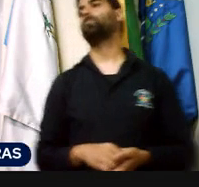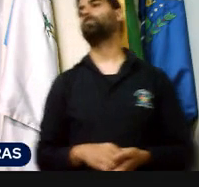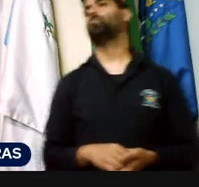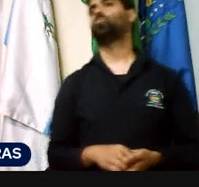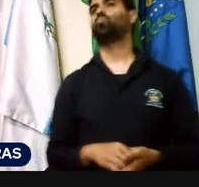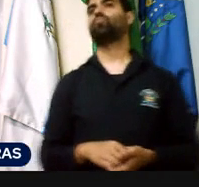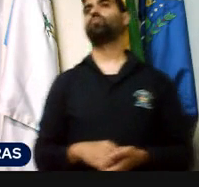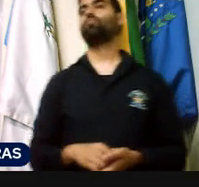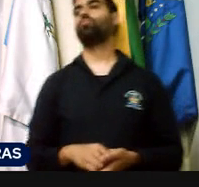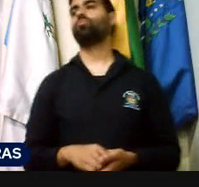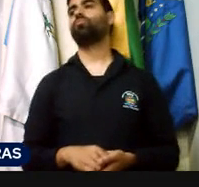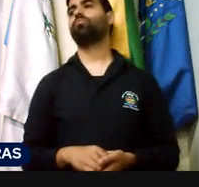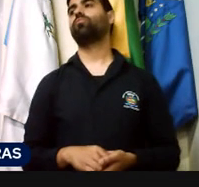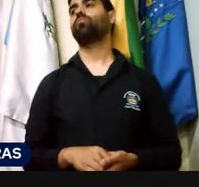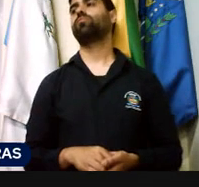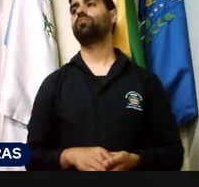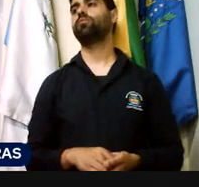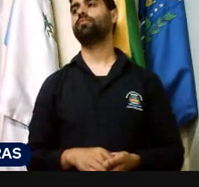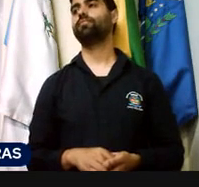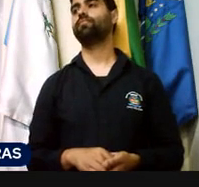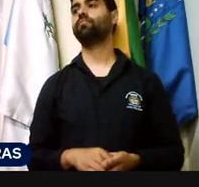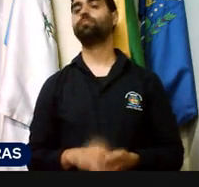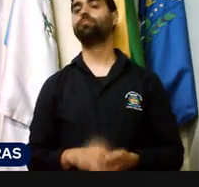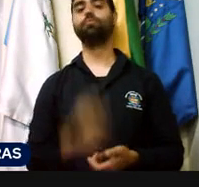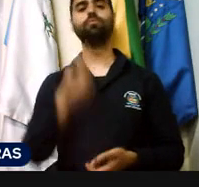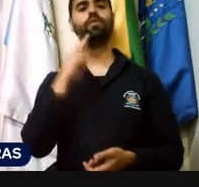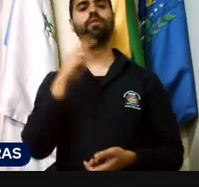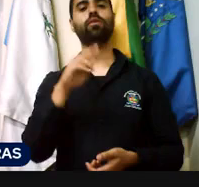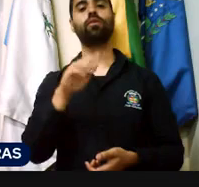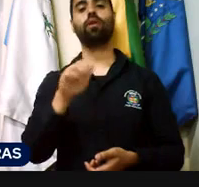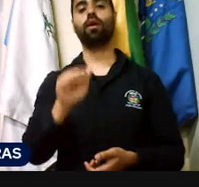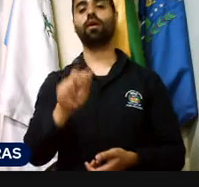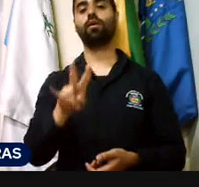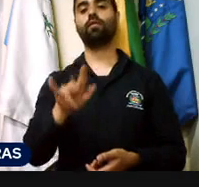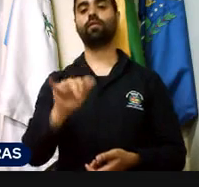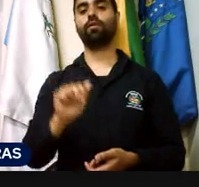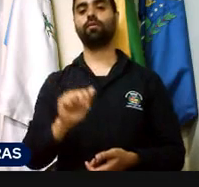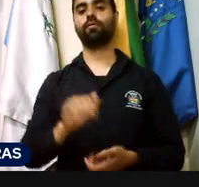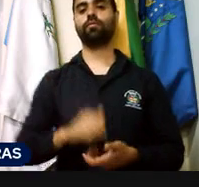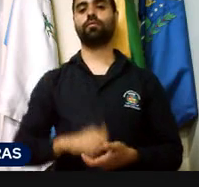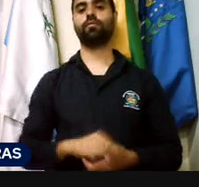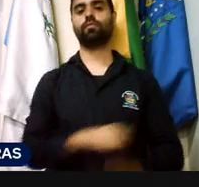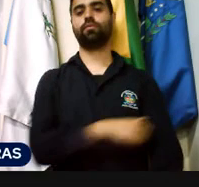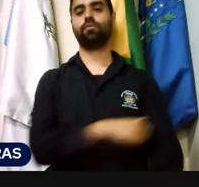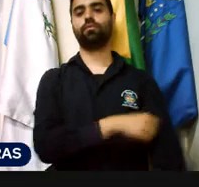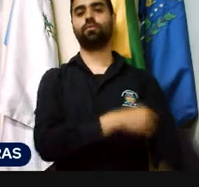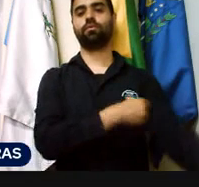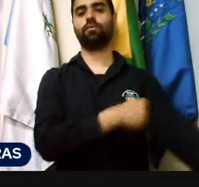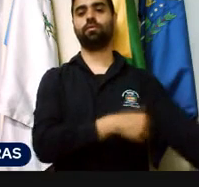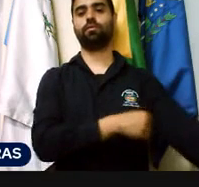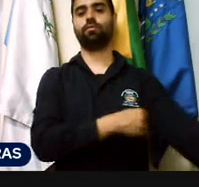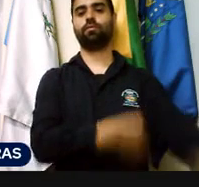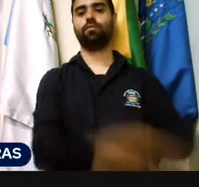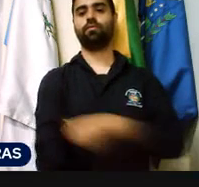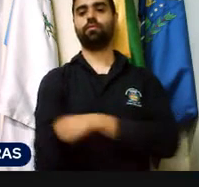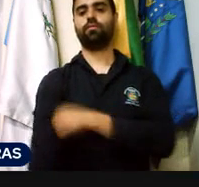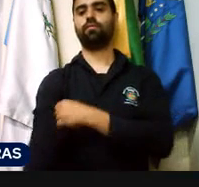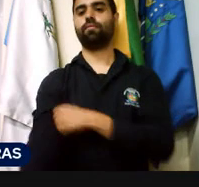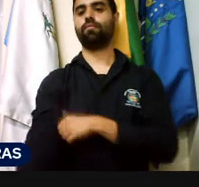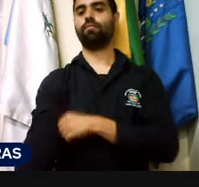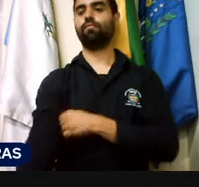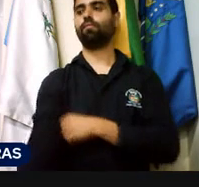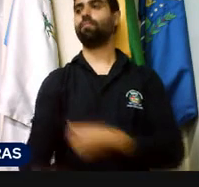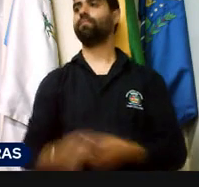Câmara Municipal de Valença, vereador José Reinaldo Alves Bass, o vereador Eduardo Ávila, infra subscrito, no uso de atribuições legais na forma